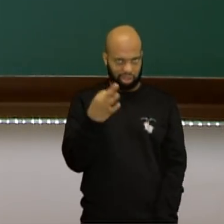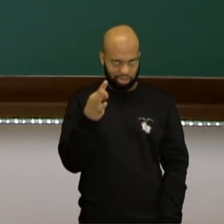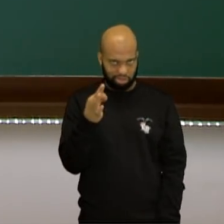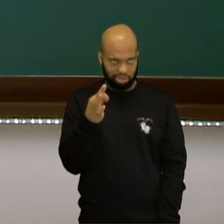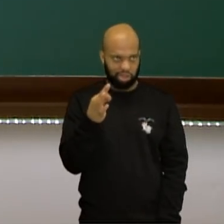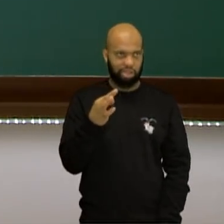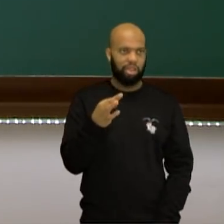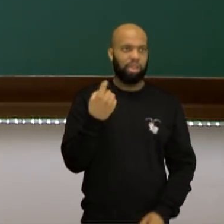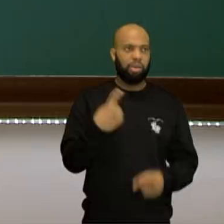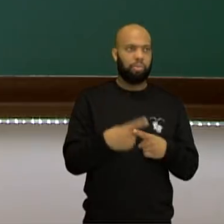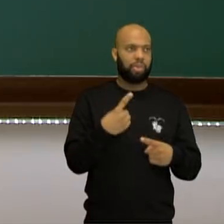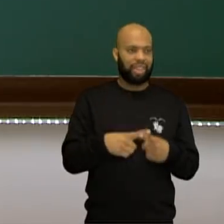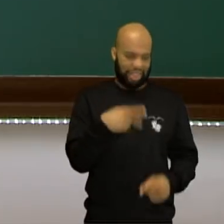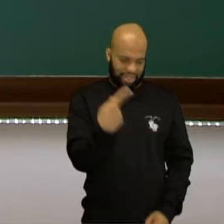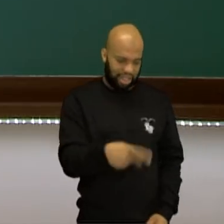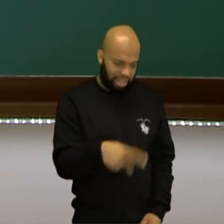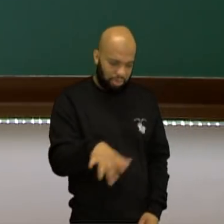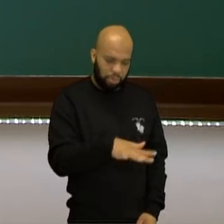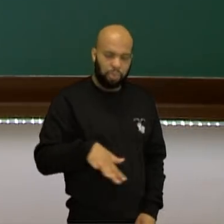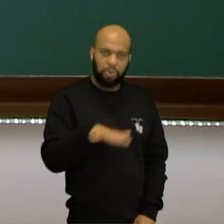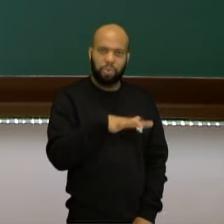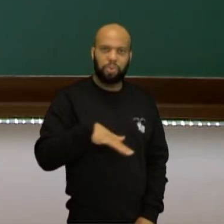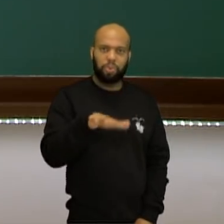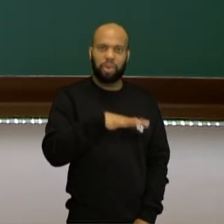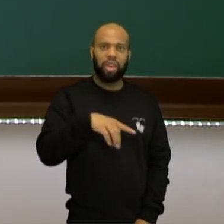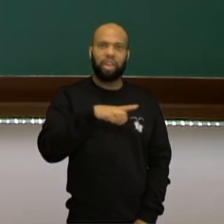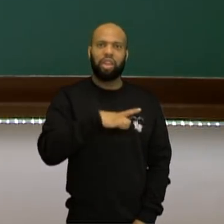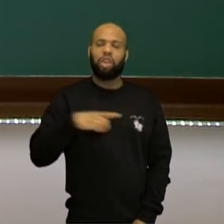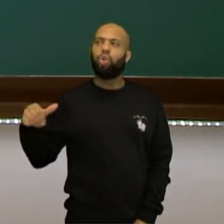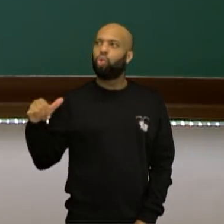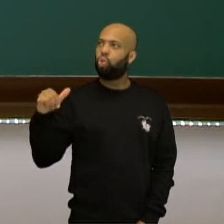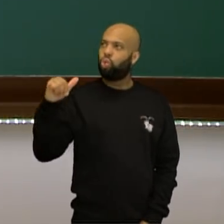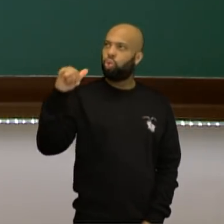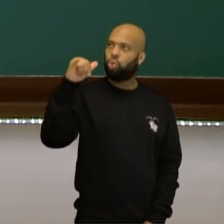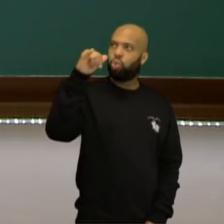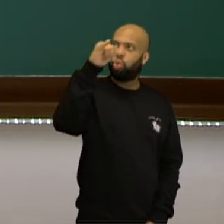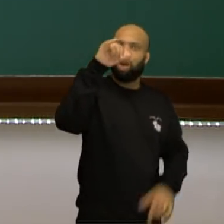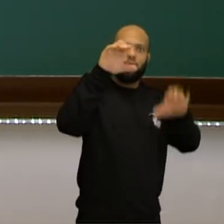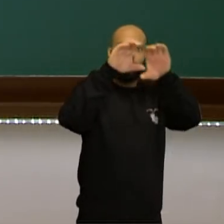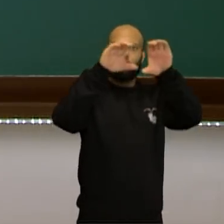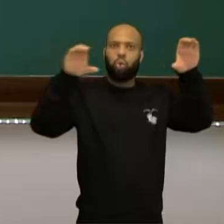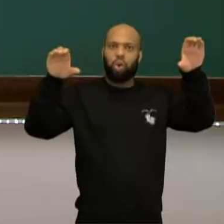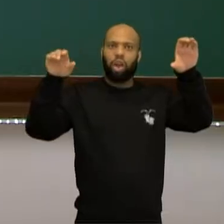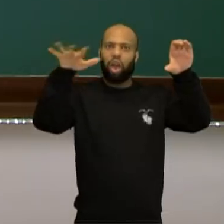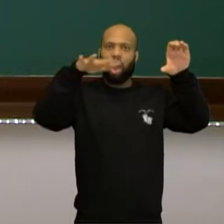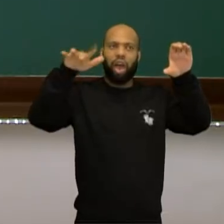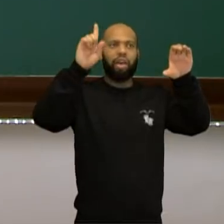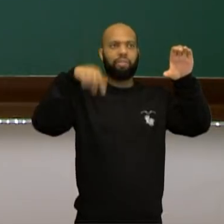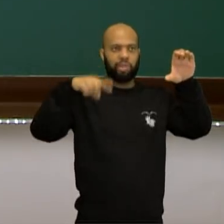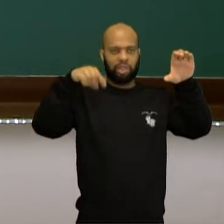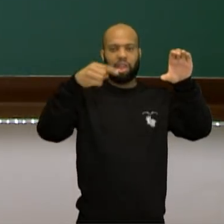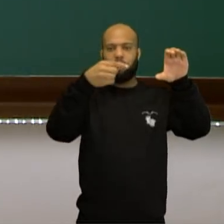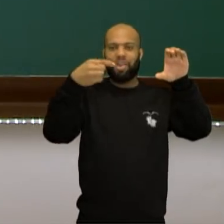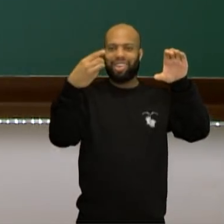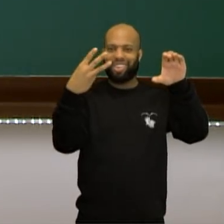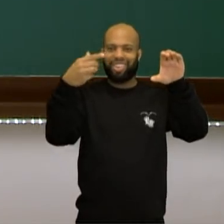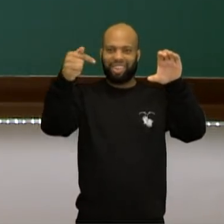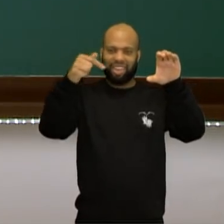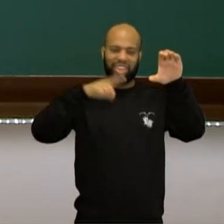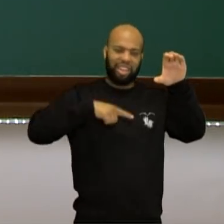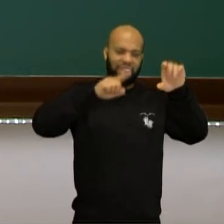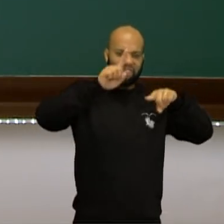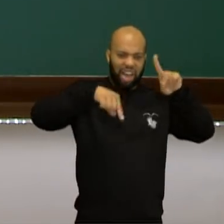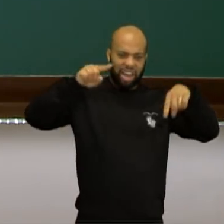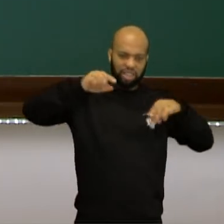alto. Saindo daqui do nível do solo, indo lá para cima, lá no alto onde o avião se encontra. Então, nós temos essa variação, o